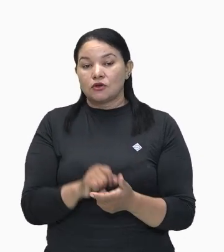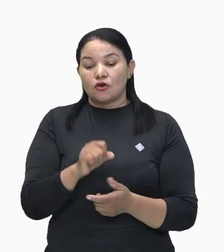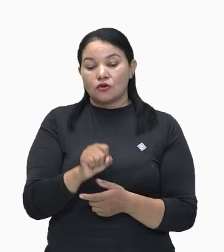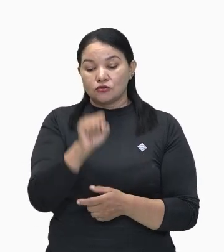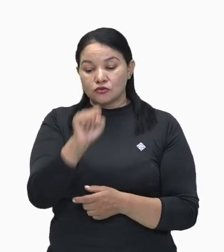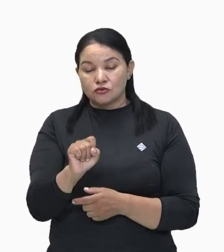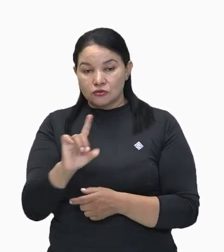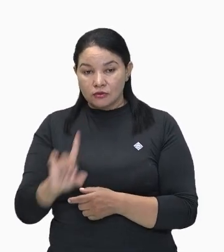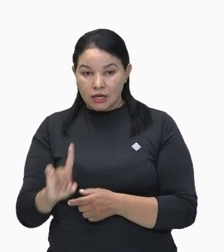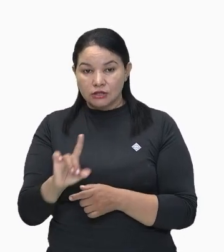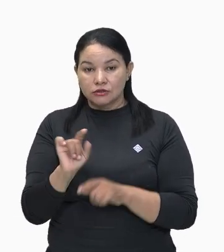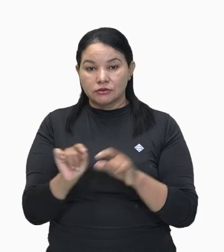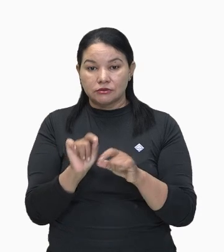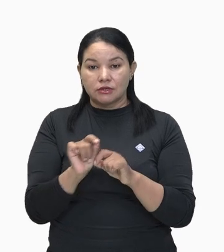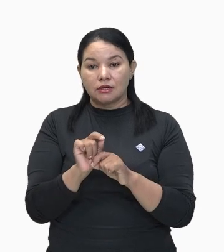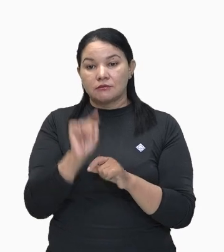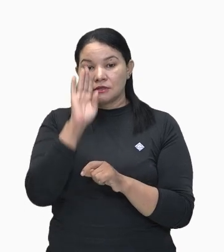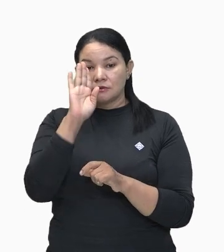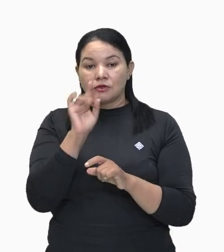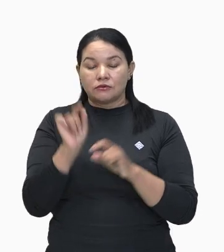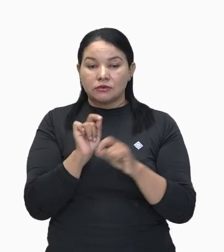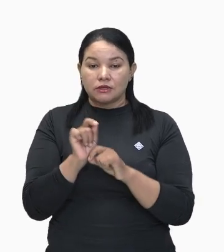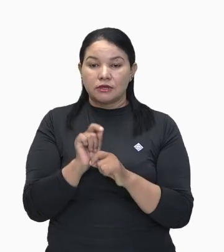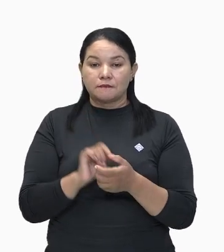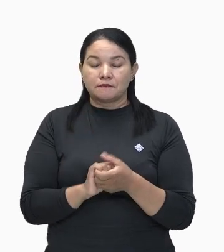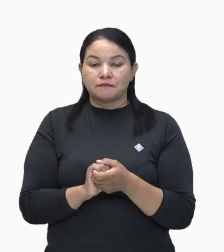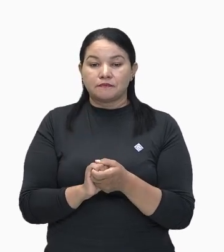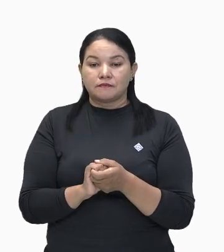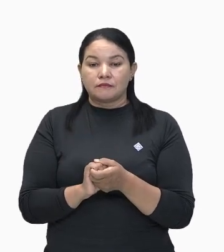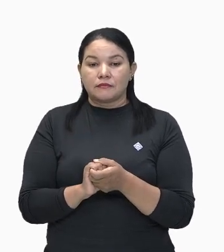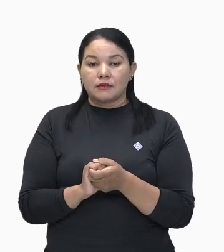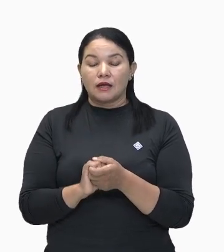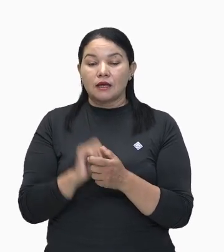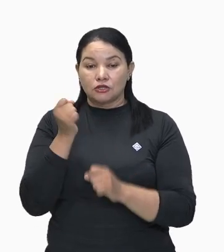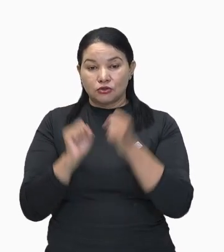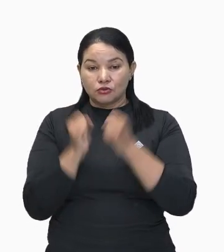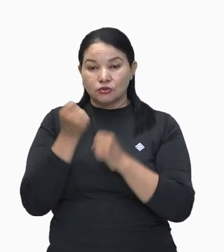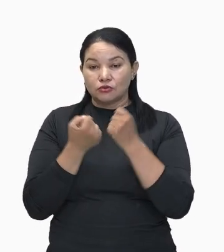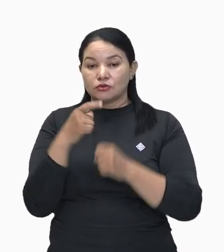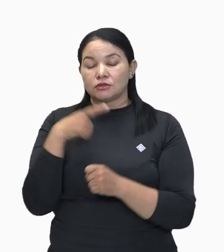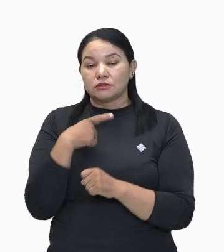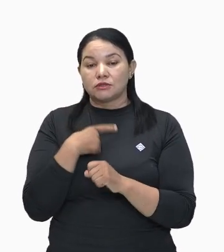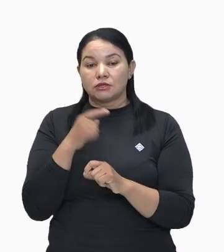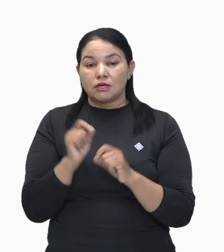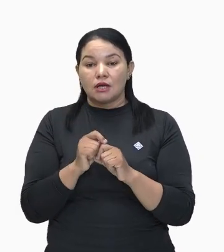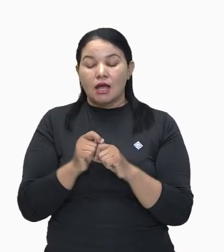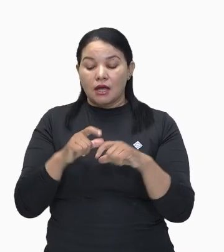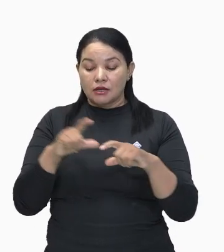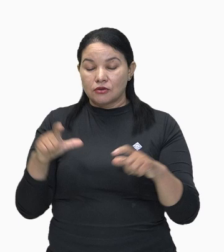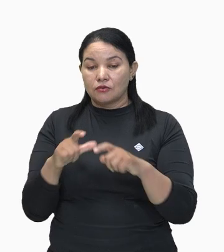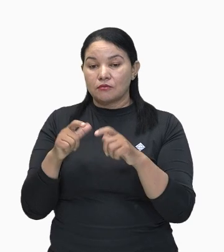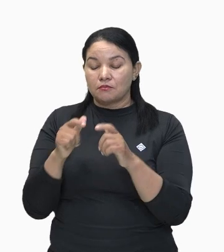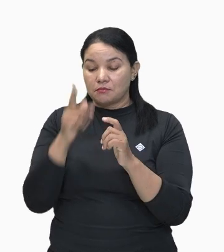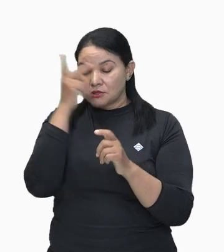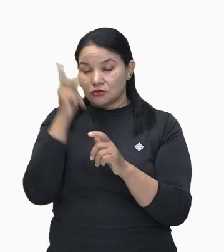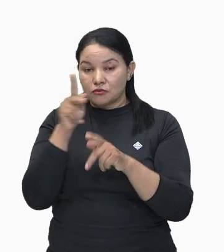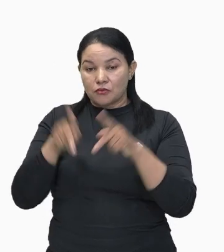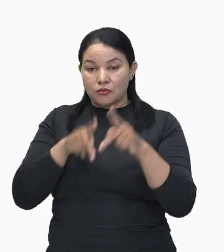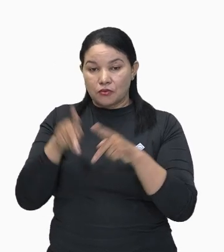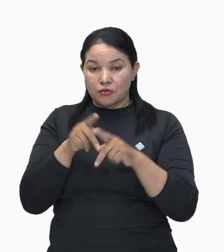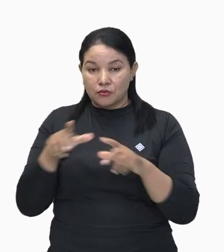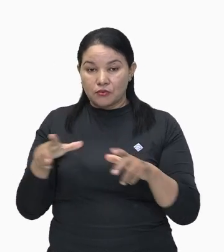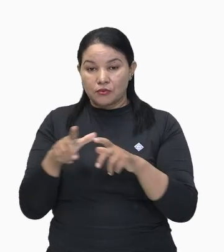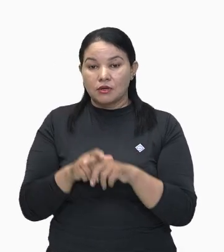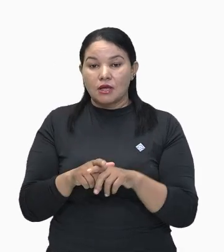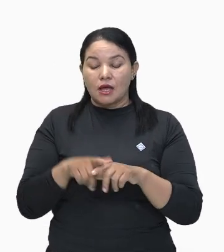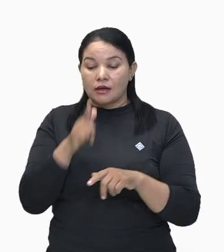Sudeste, onde está essa concentração industrial, que é justamente ali na área de maior concentração populacional, que é a região dos Grandes Lagos e do